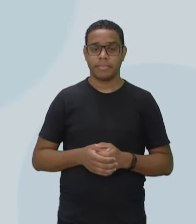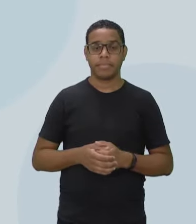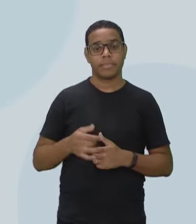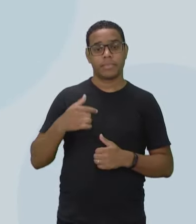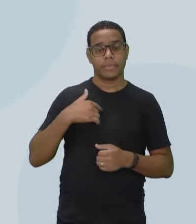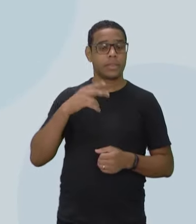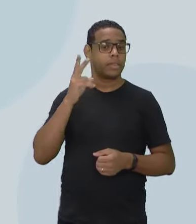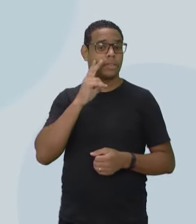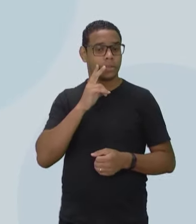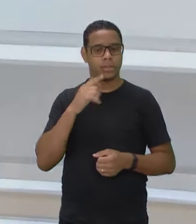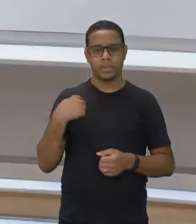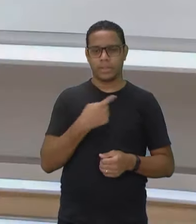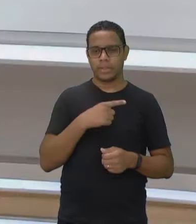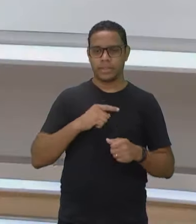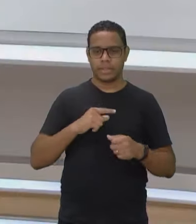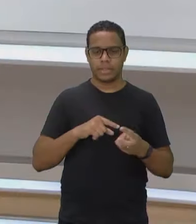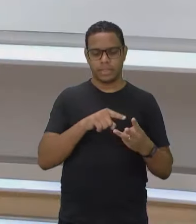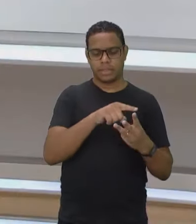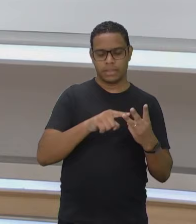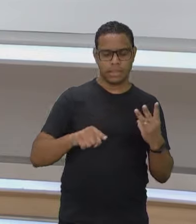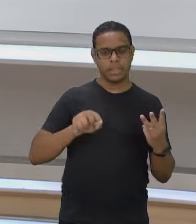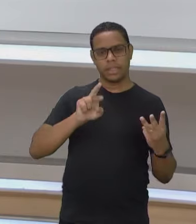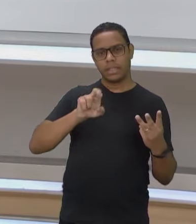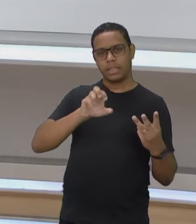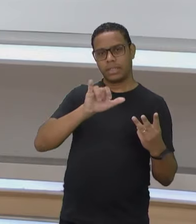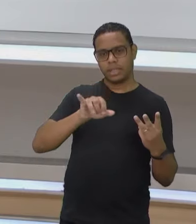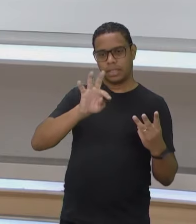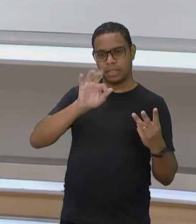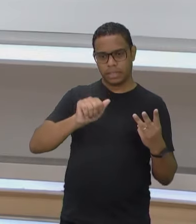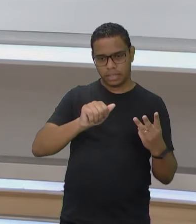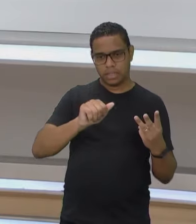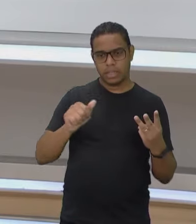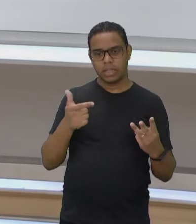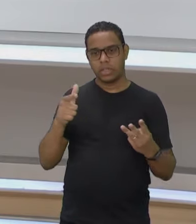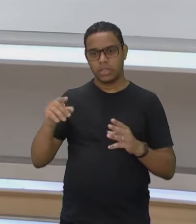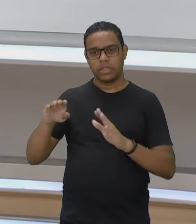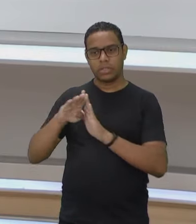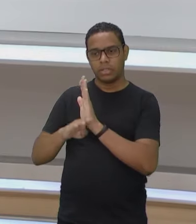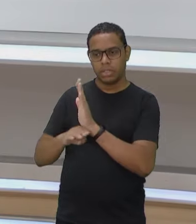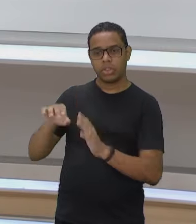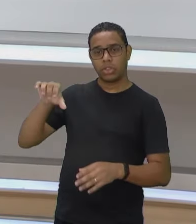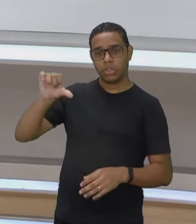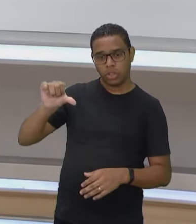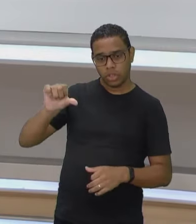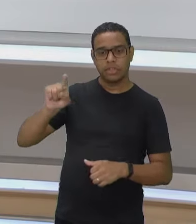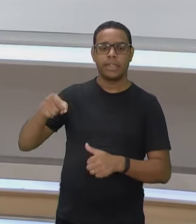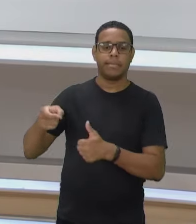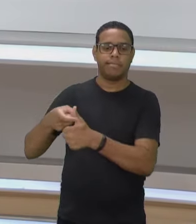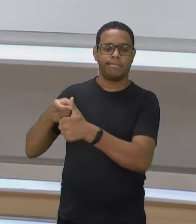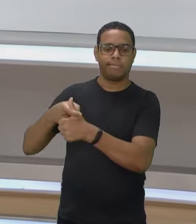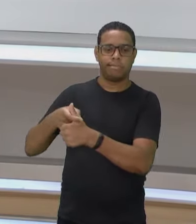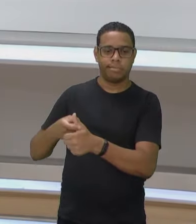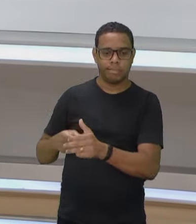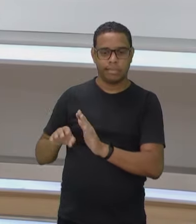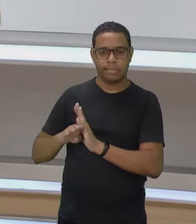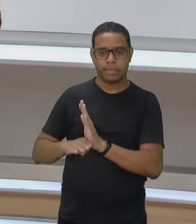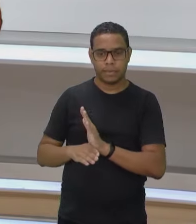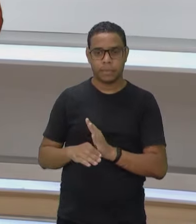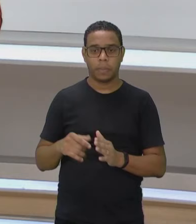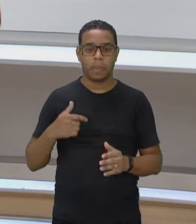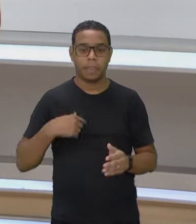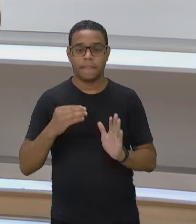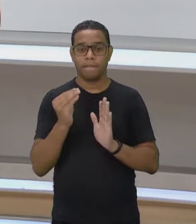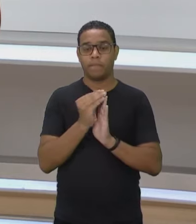me lembre, né, a gente tinha 3 receitas e o resto, as 9 outras cartas eram despesas. Eu não